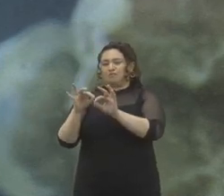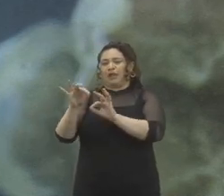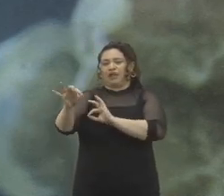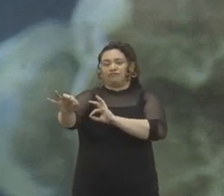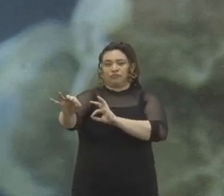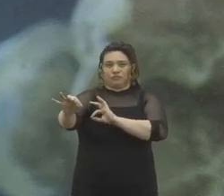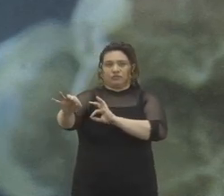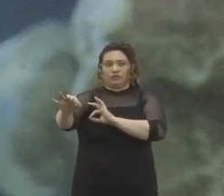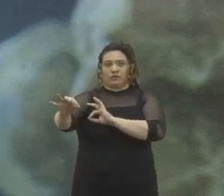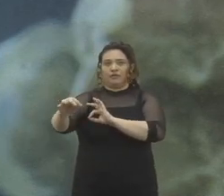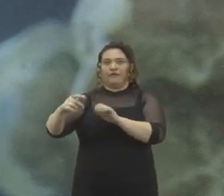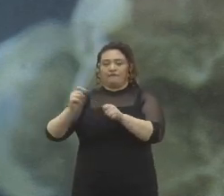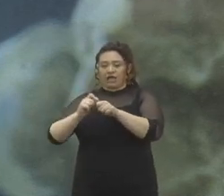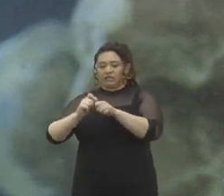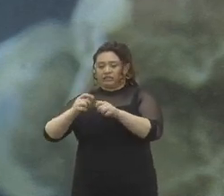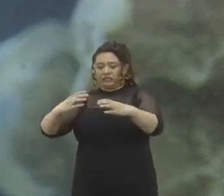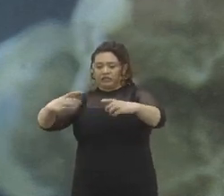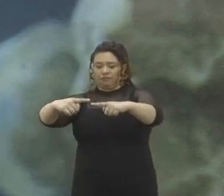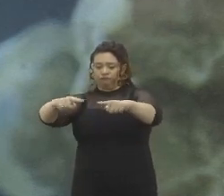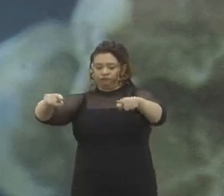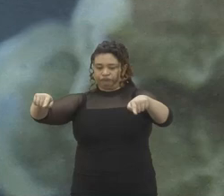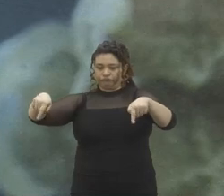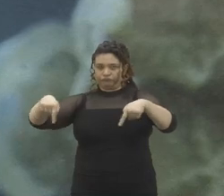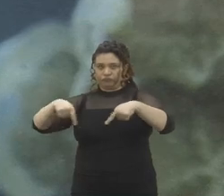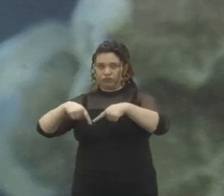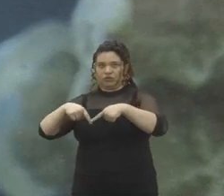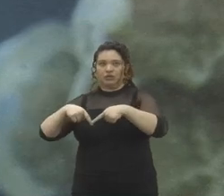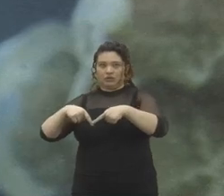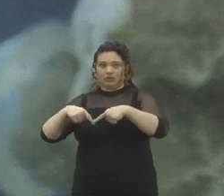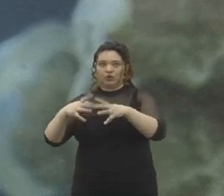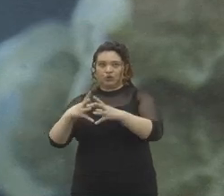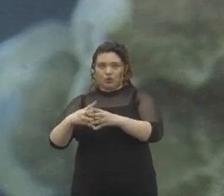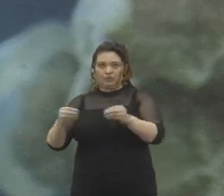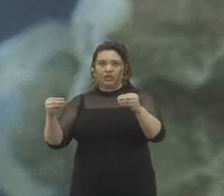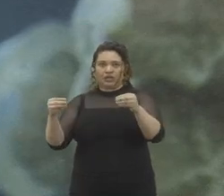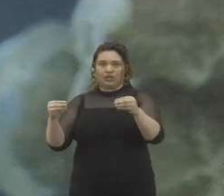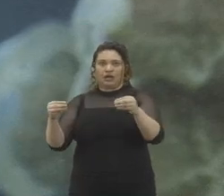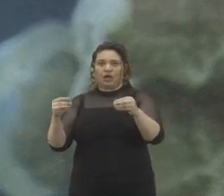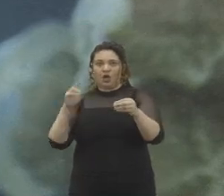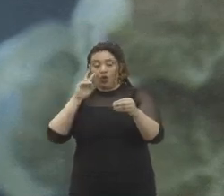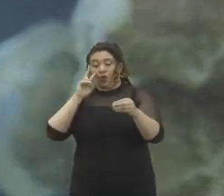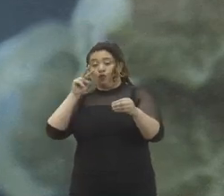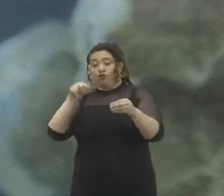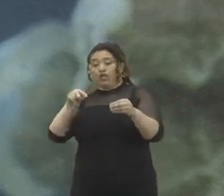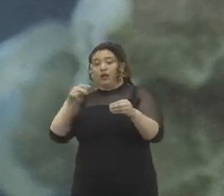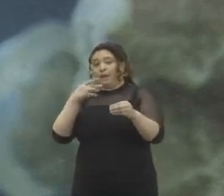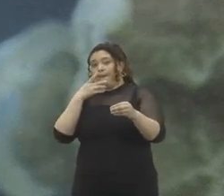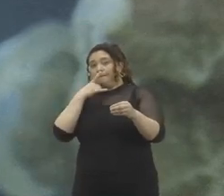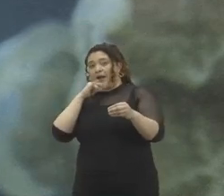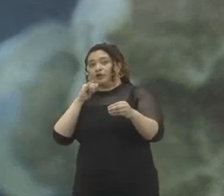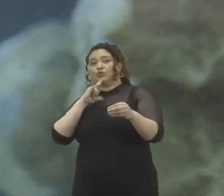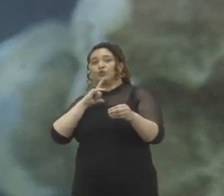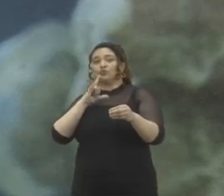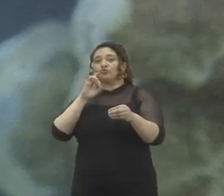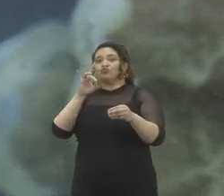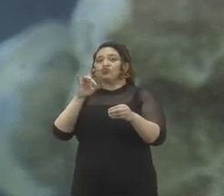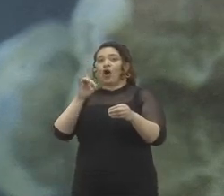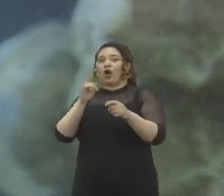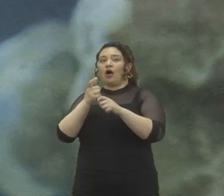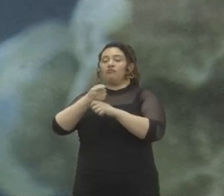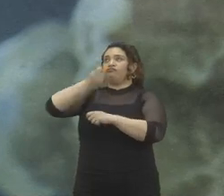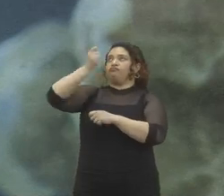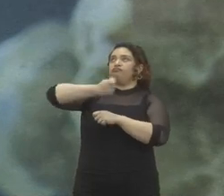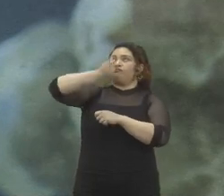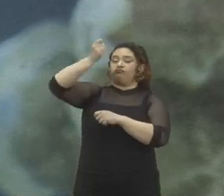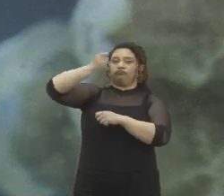e tinha que fazer um buraco de 2 m ele sumia dentro do buraco ele disse ah eu olhava o meu pai de fora assim Só via o Pontão para fora assim